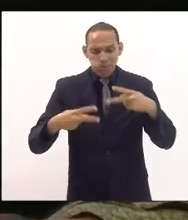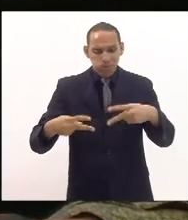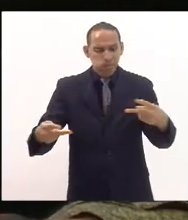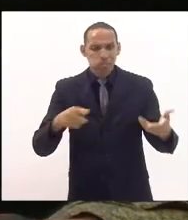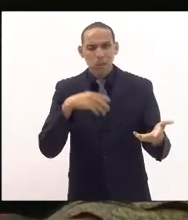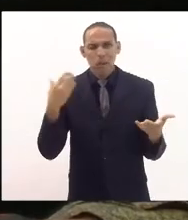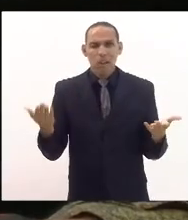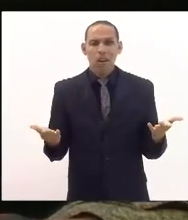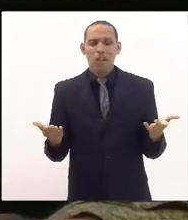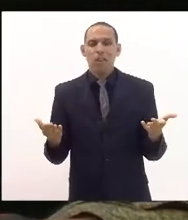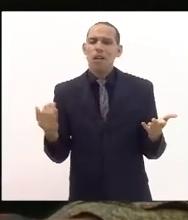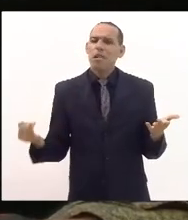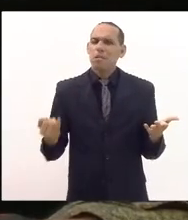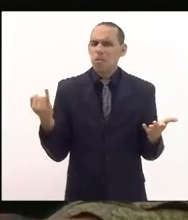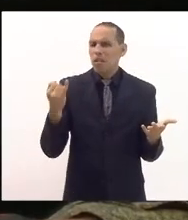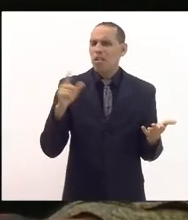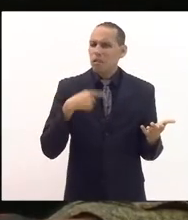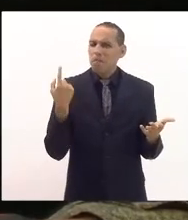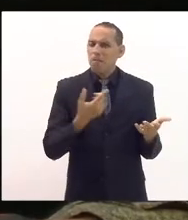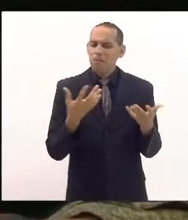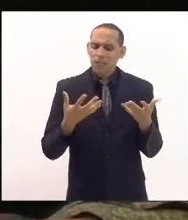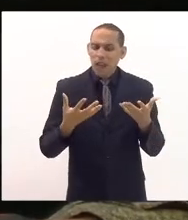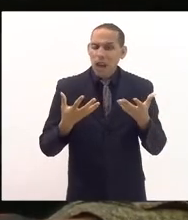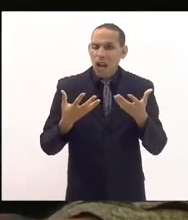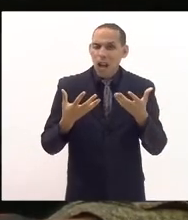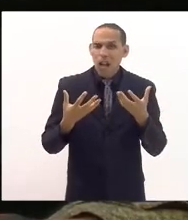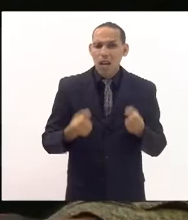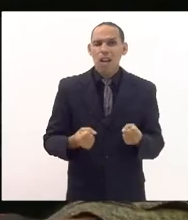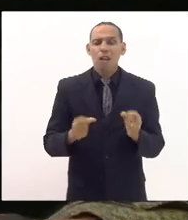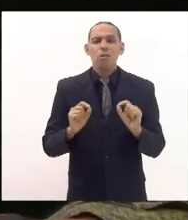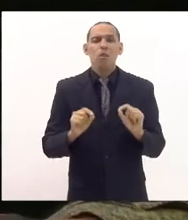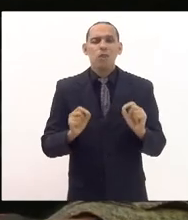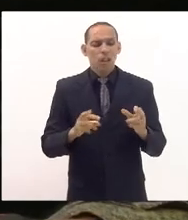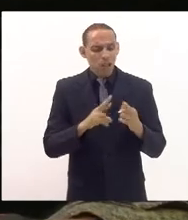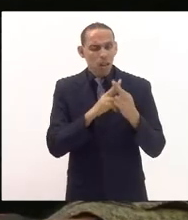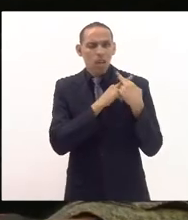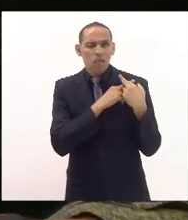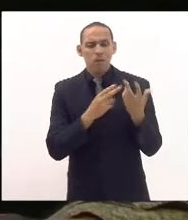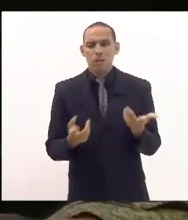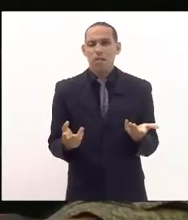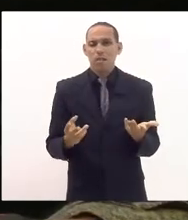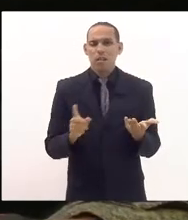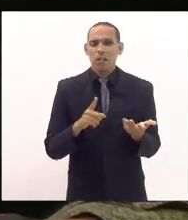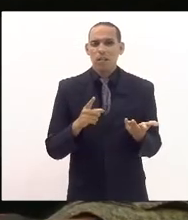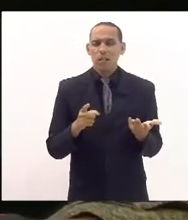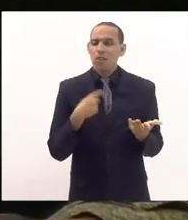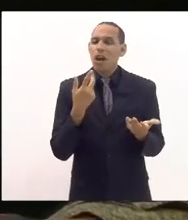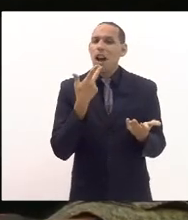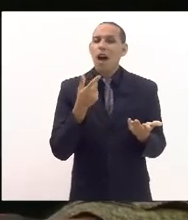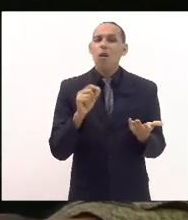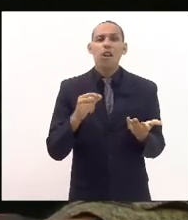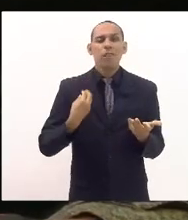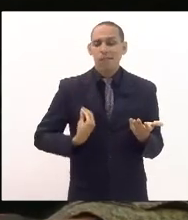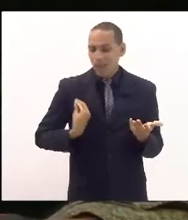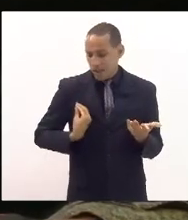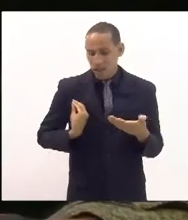é importante que a gente assuma uma responsabilidade porque a gente está falando de vidas a gente não